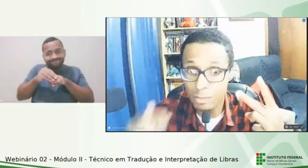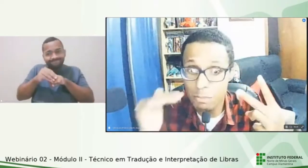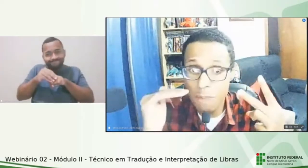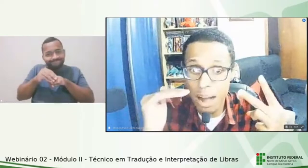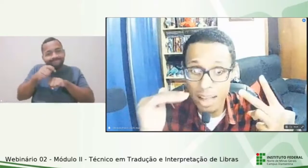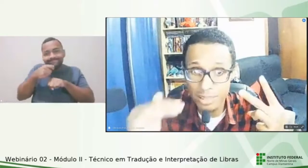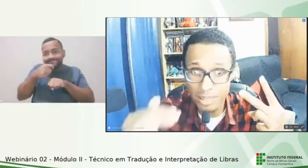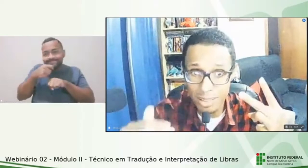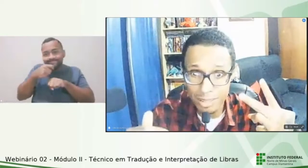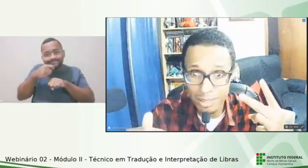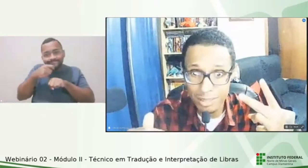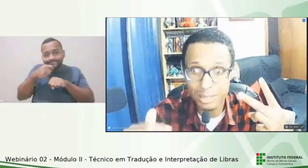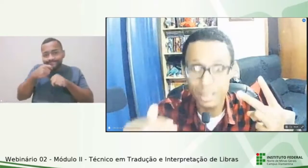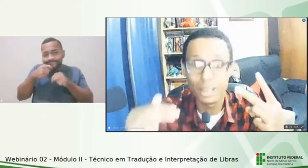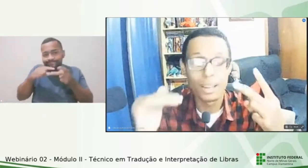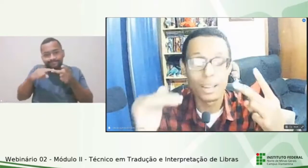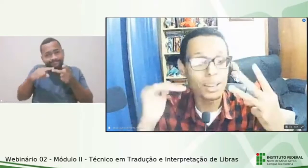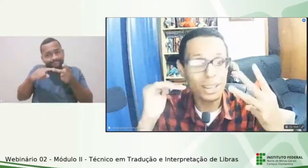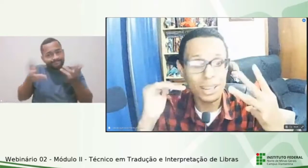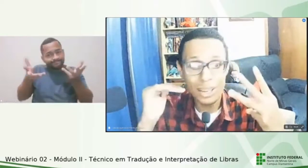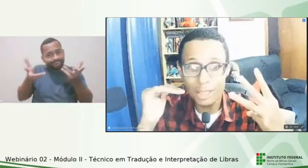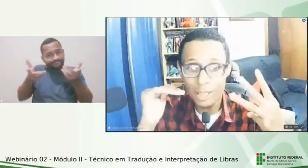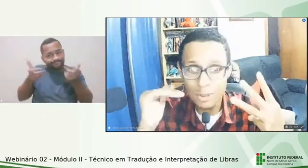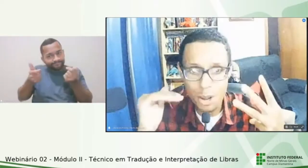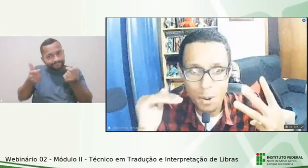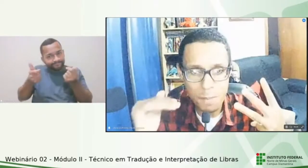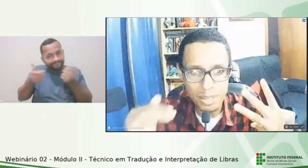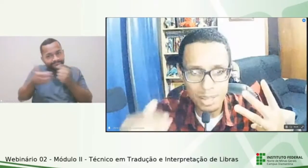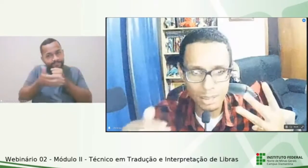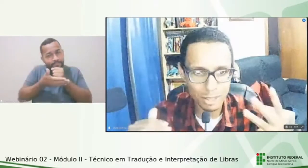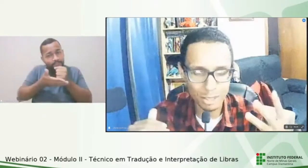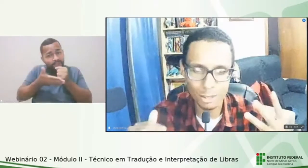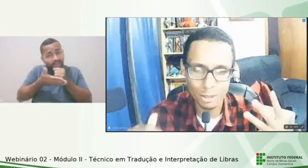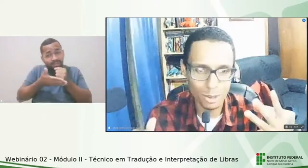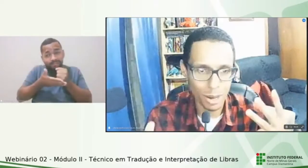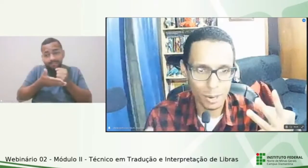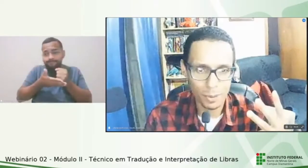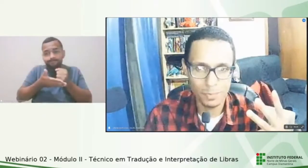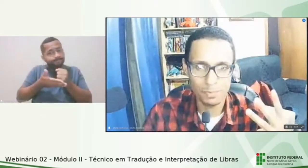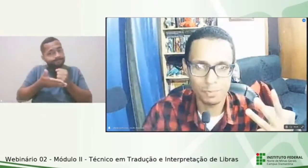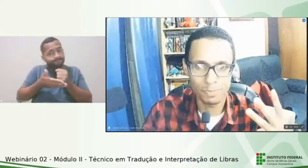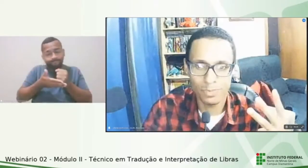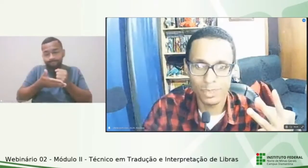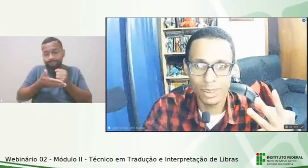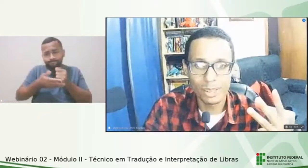habilidades básicas e ela ainda não tem competência tradutória.